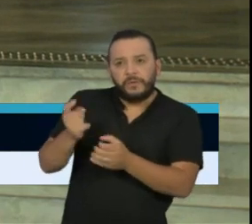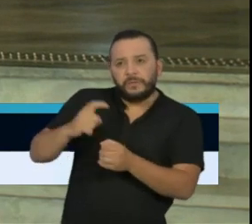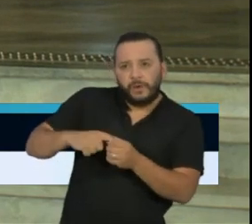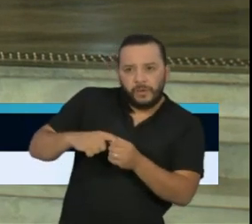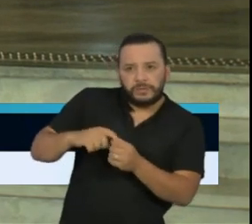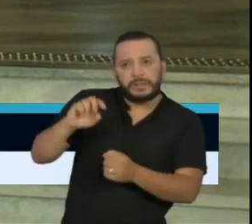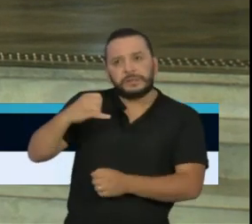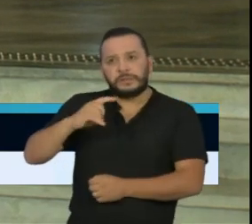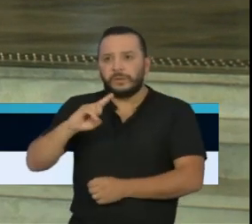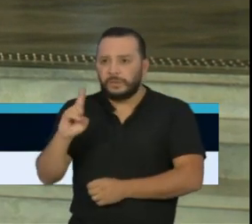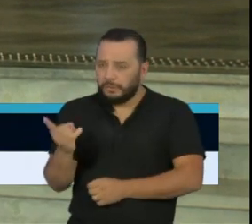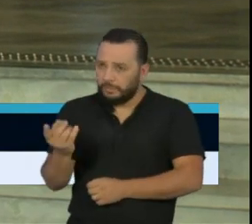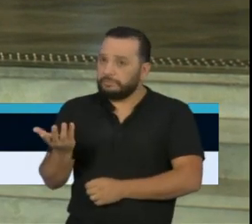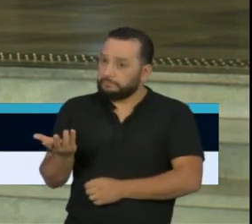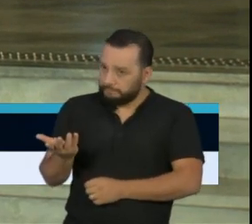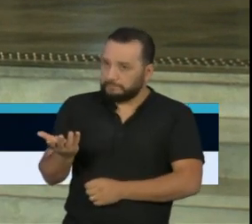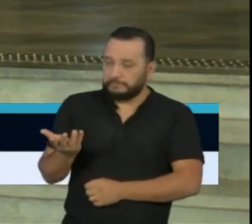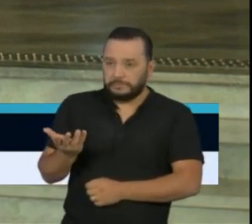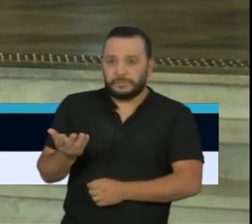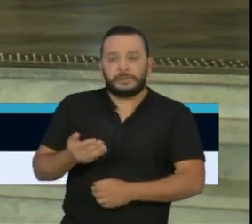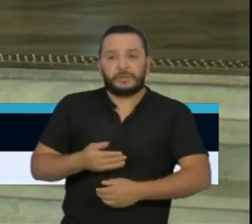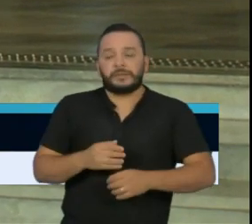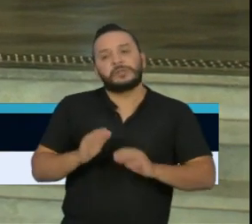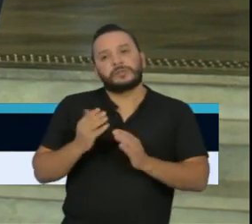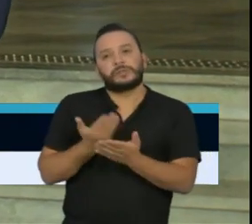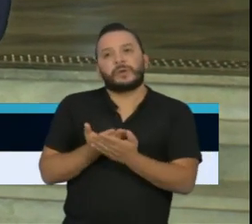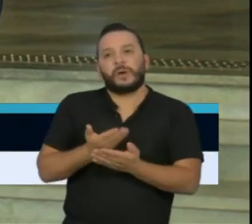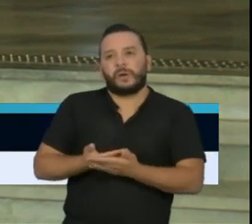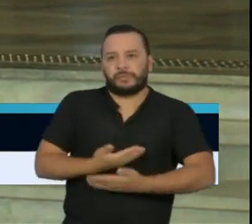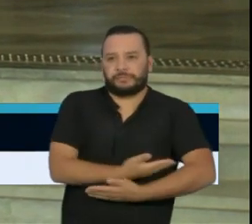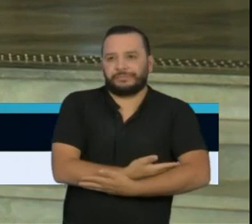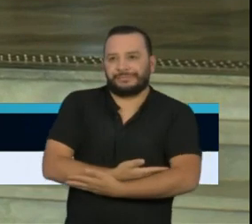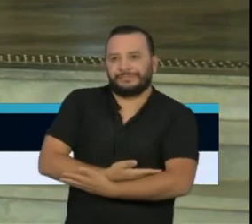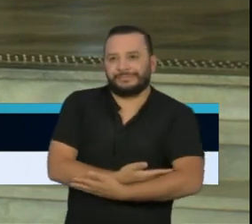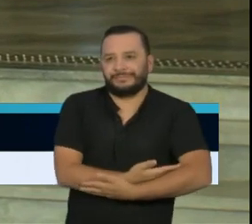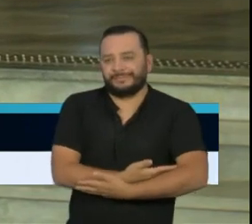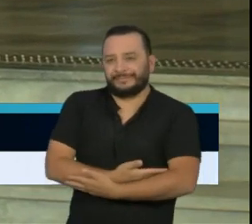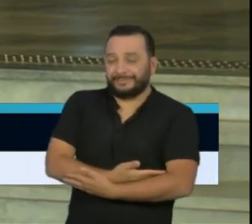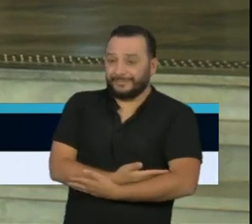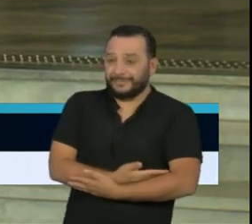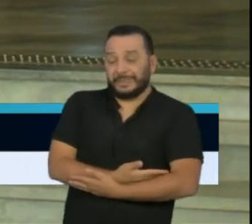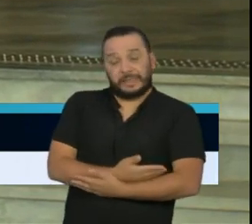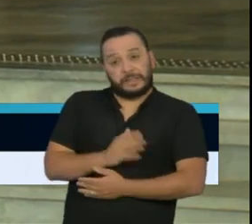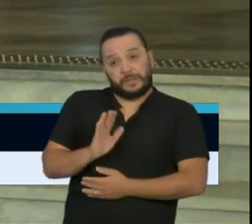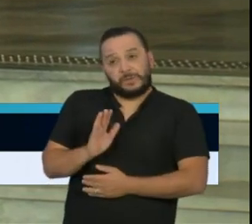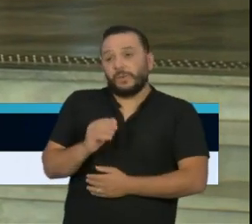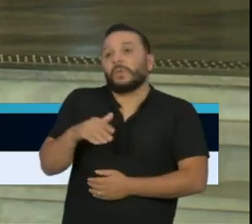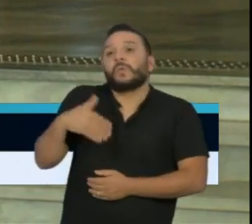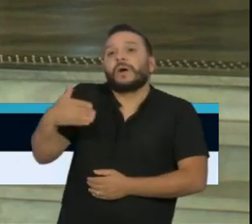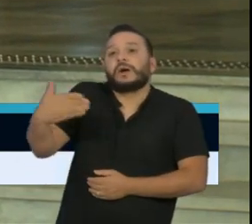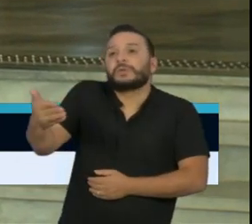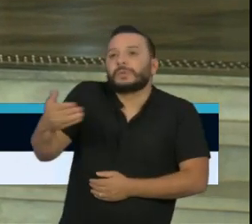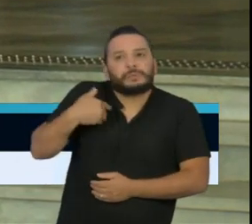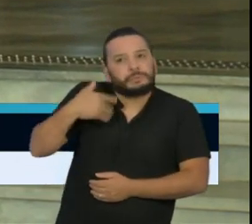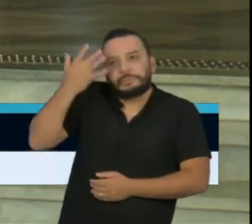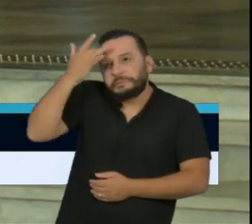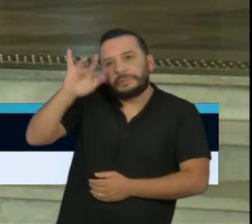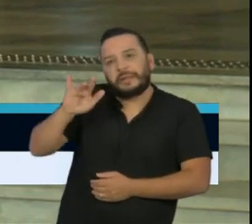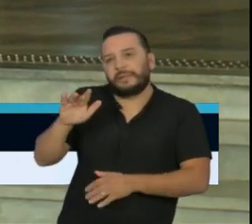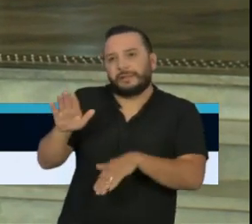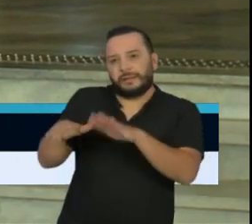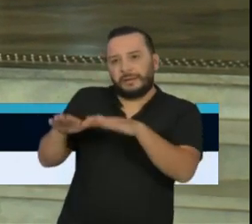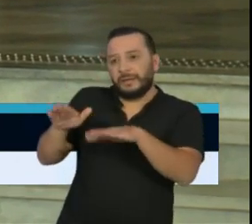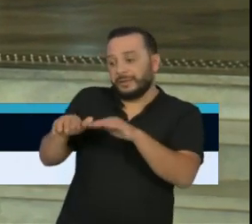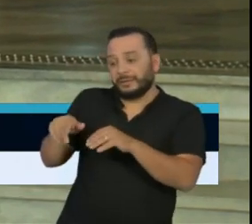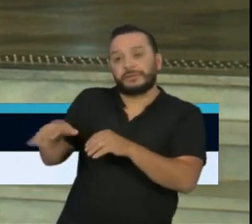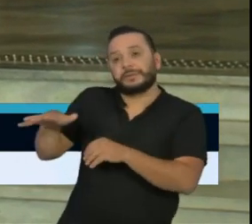de educação infantil. Então, o quando dependerá do Plano São Paulo, poderá ser acompanhando a